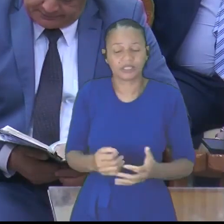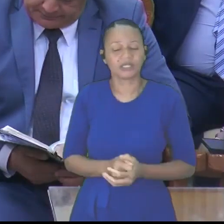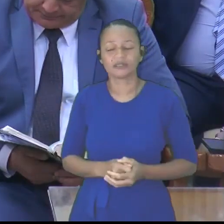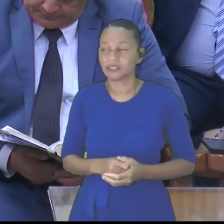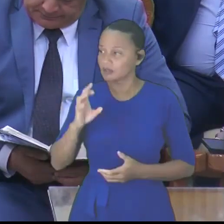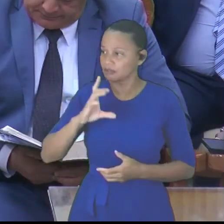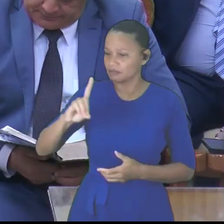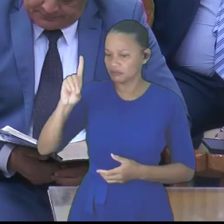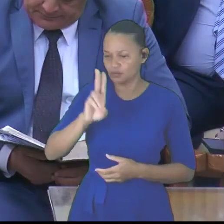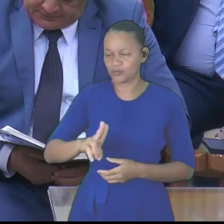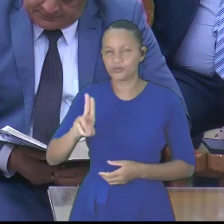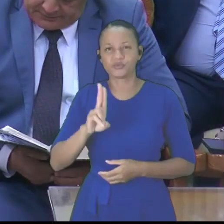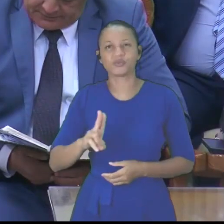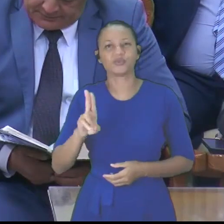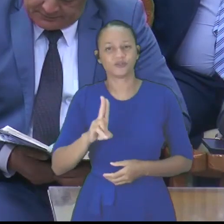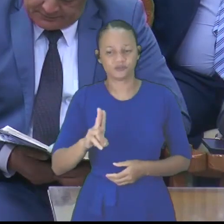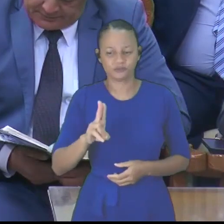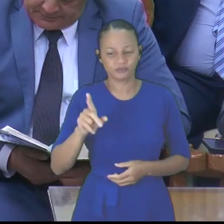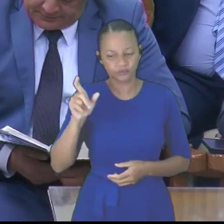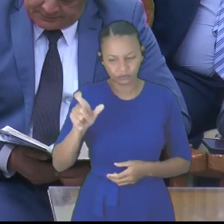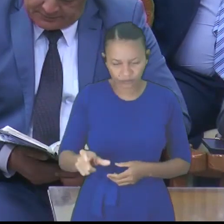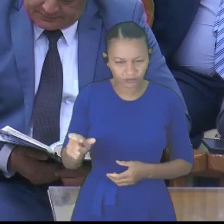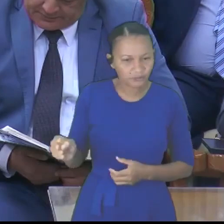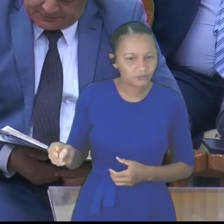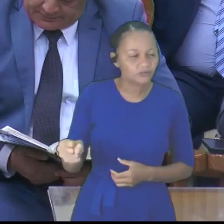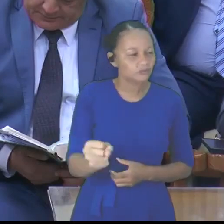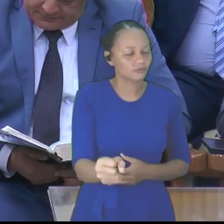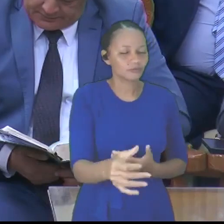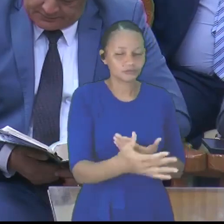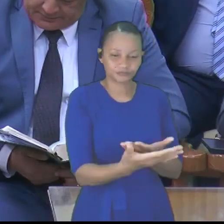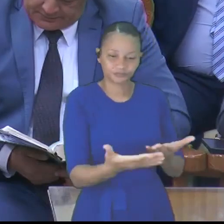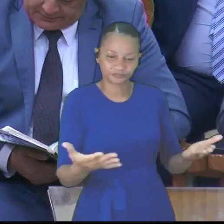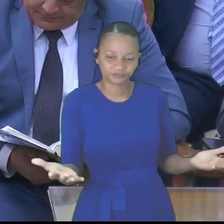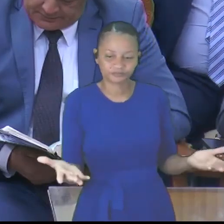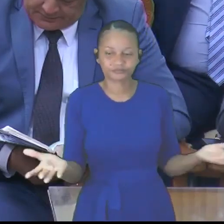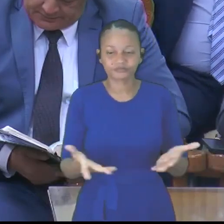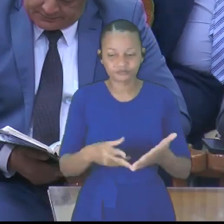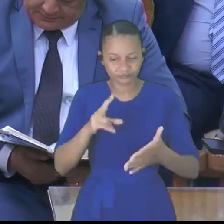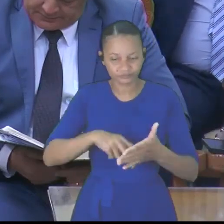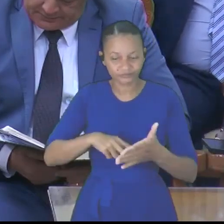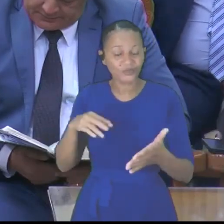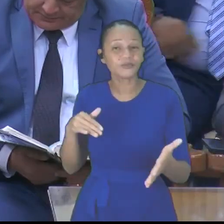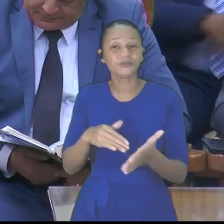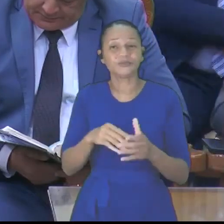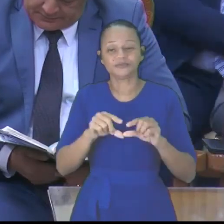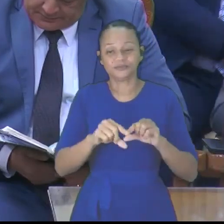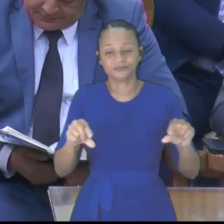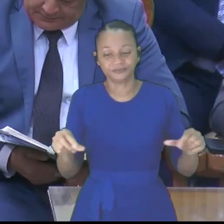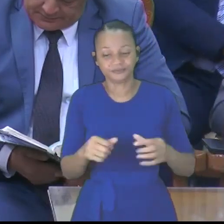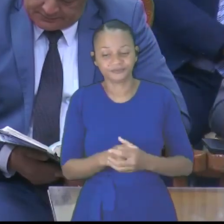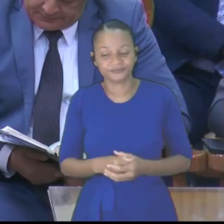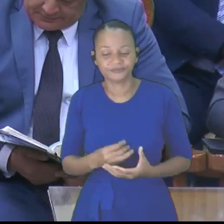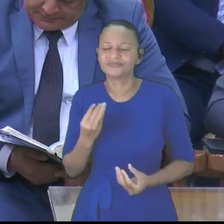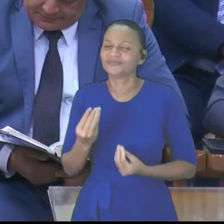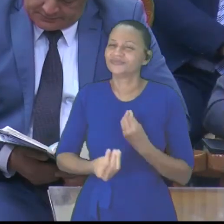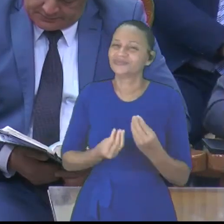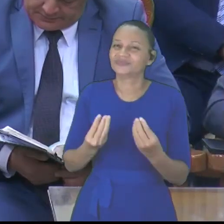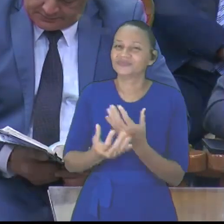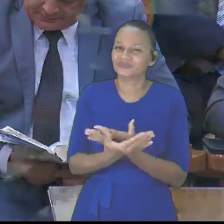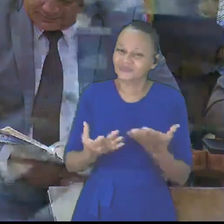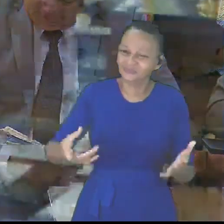por ele no meio de quem? De vós. Agora leia essa última frase. Como